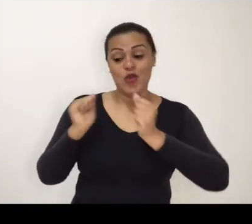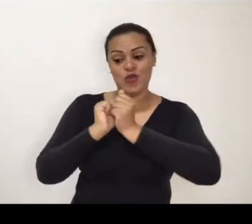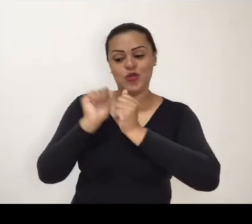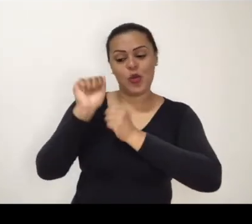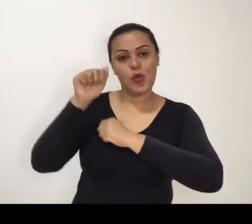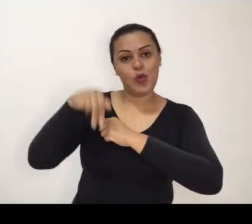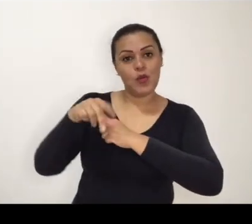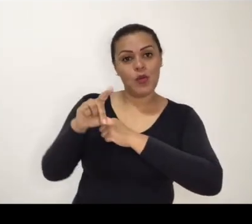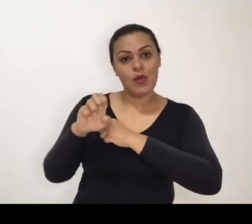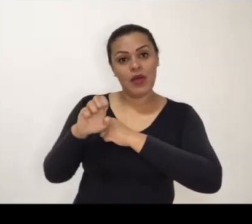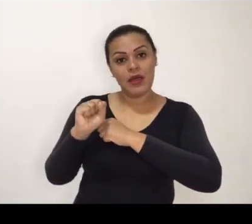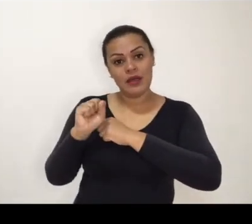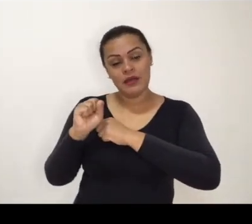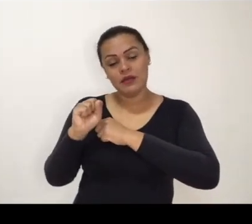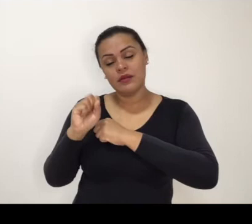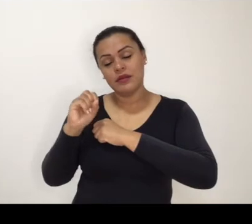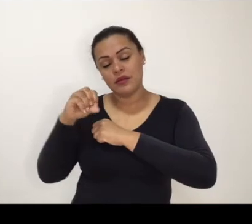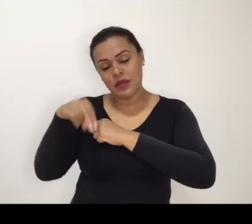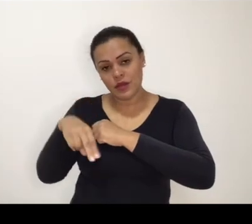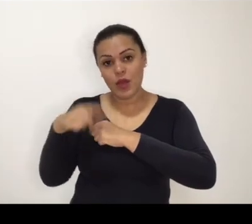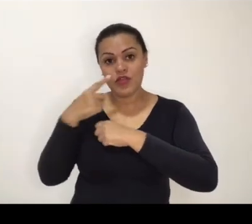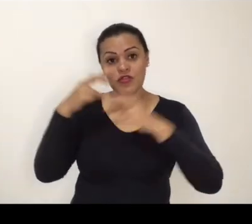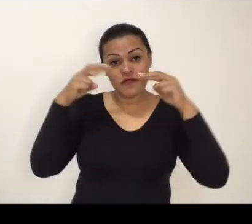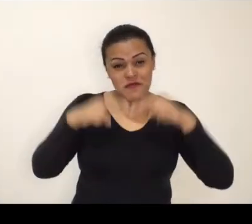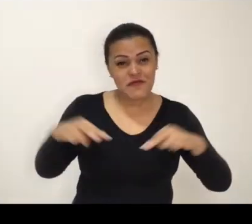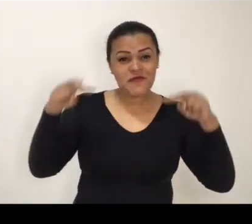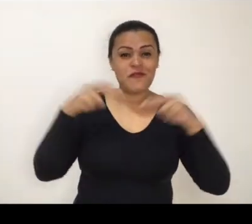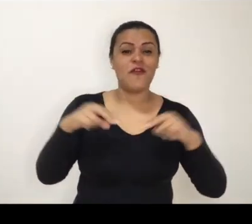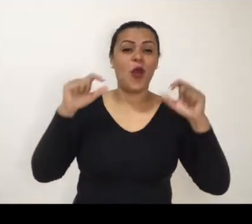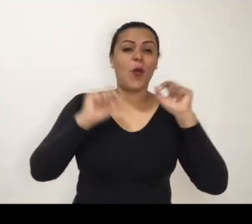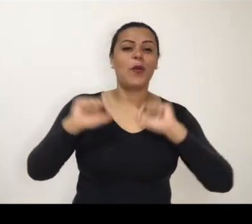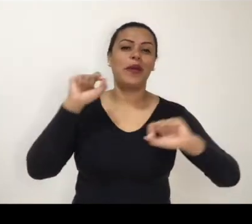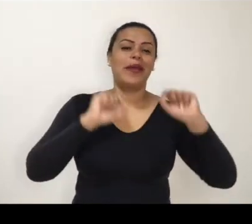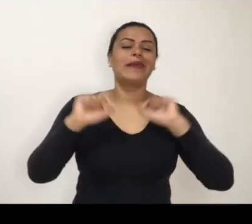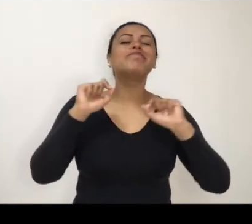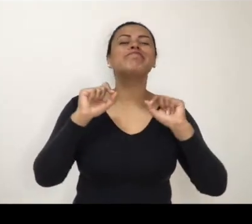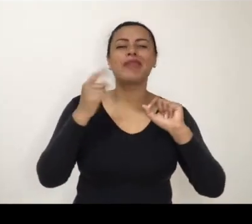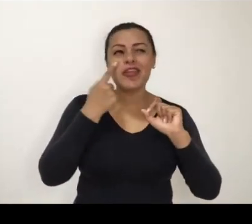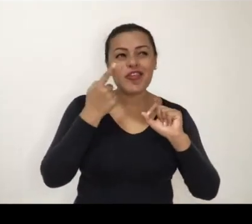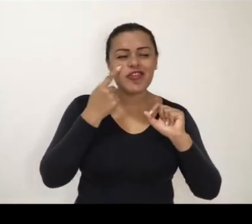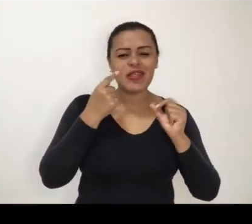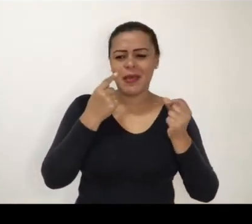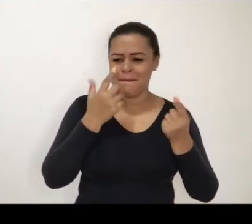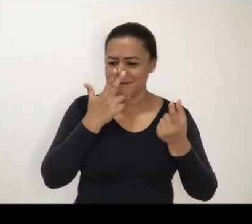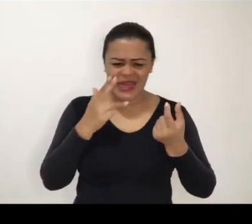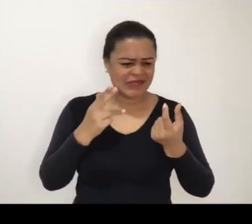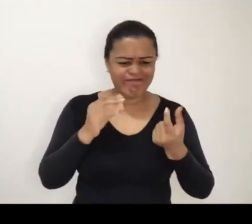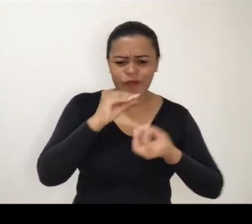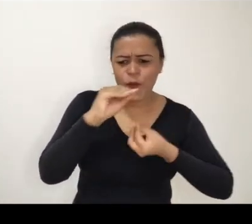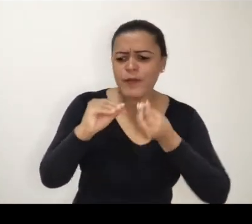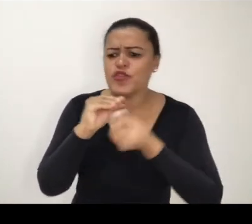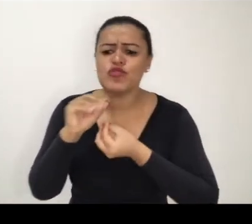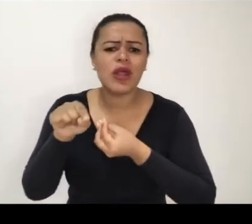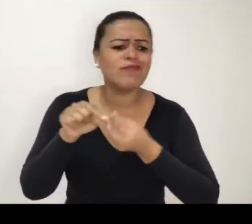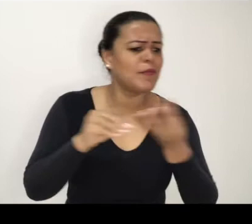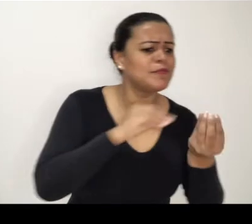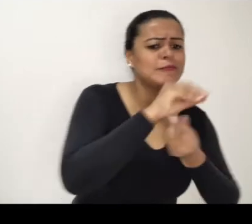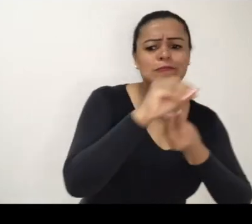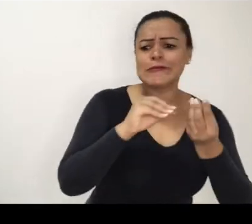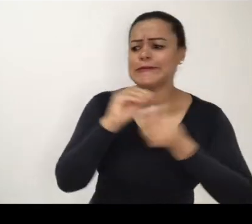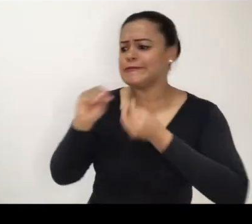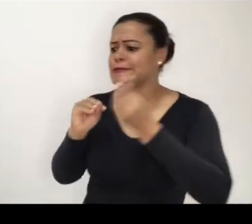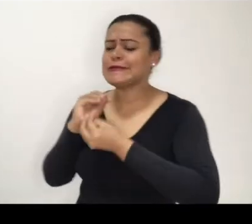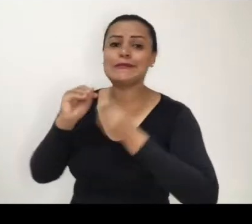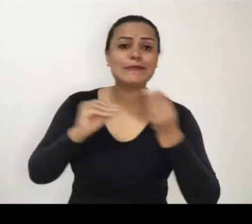a gente olha para essa minha trajetória e tenta bagunçar um pouco desse corpo, né? Que era